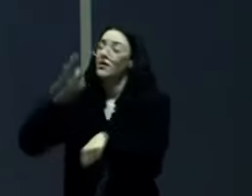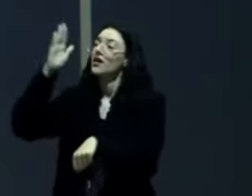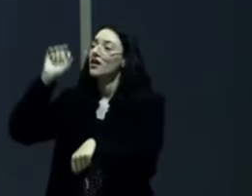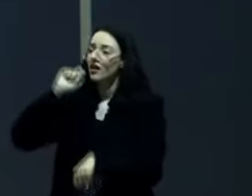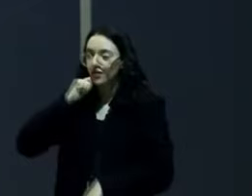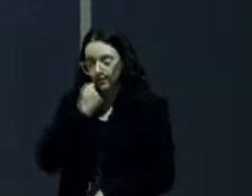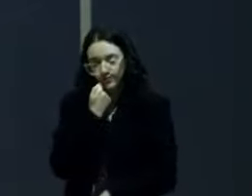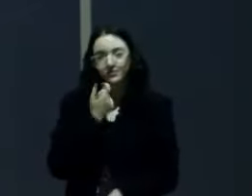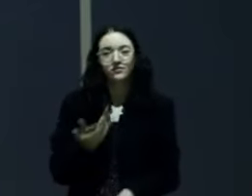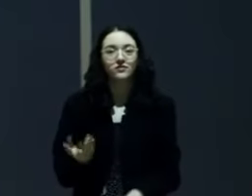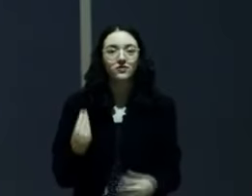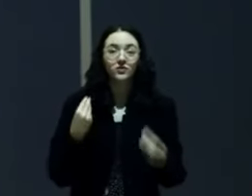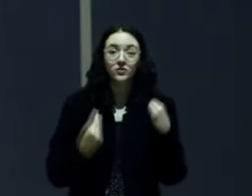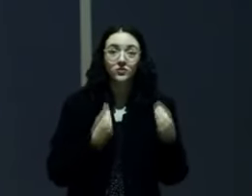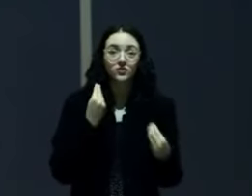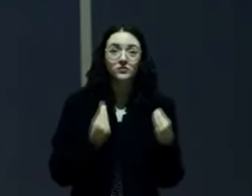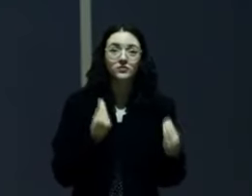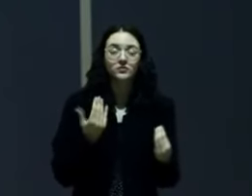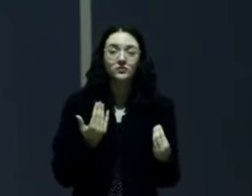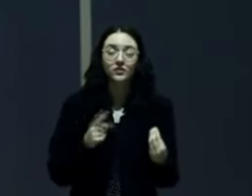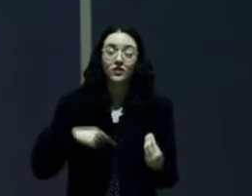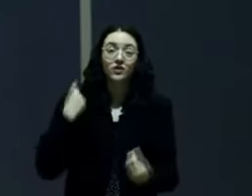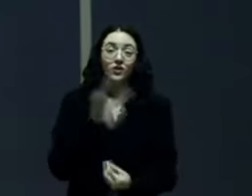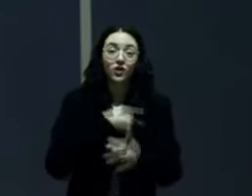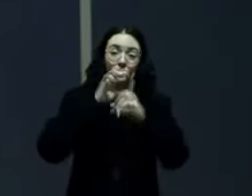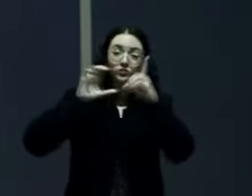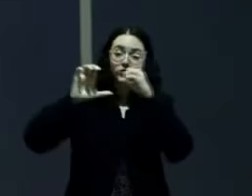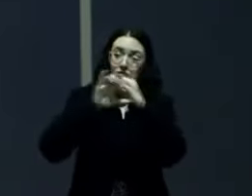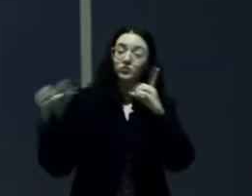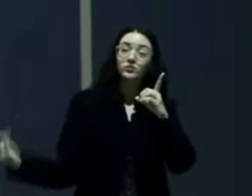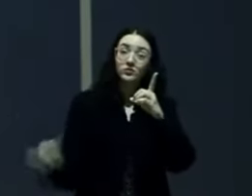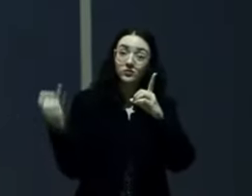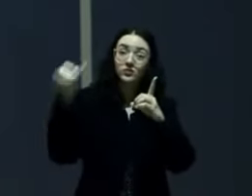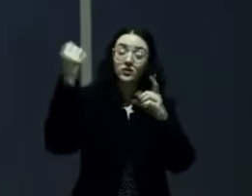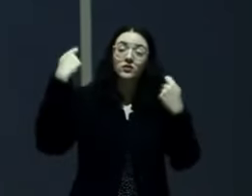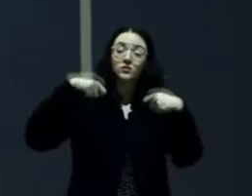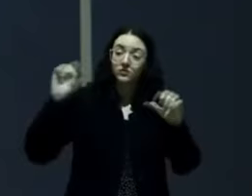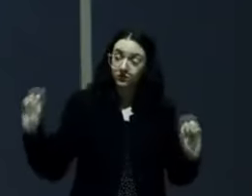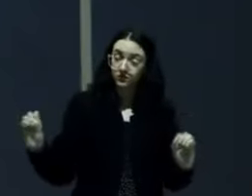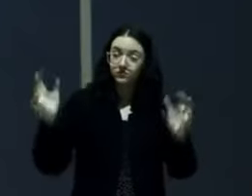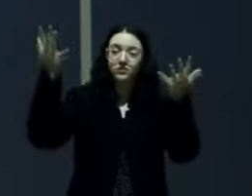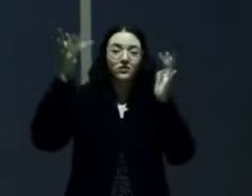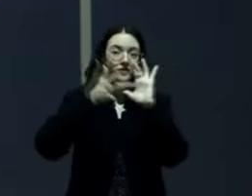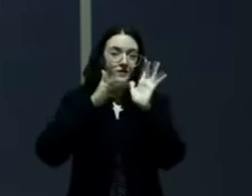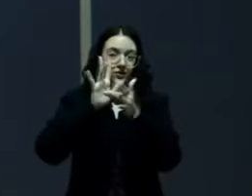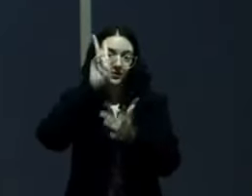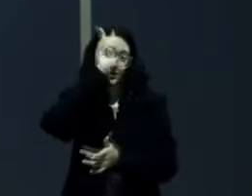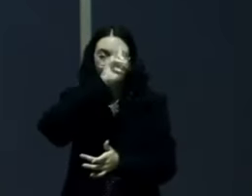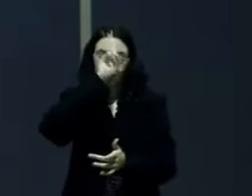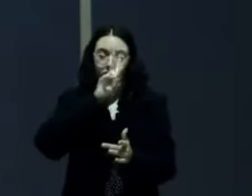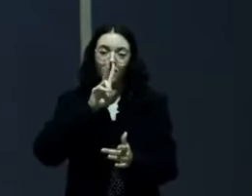detalhes desse culto tão importante, dessa celebração tão importante, a gente vai deixando